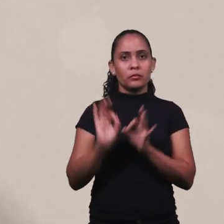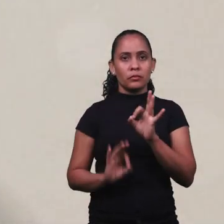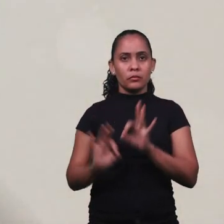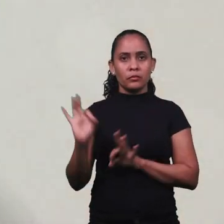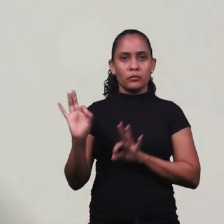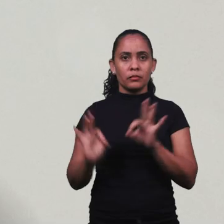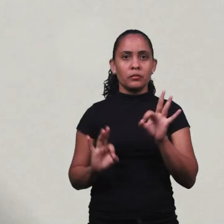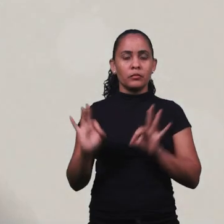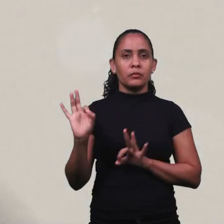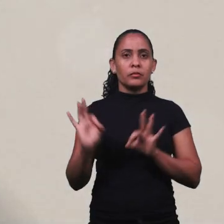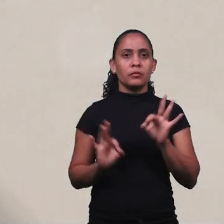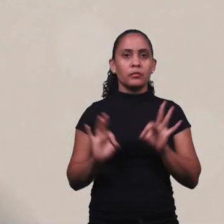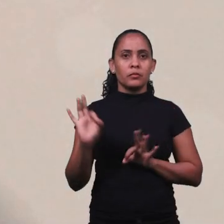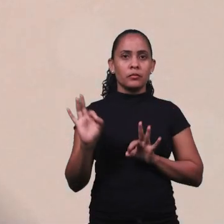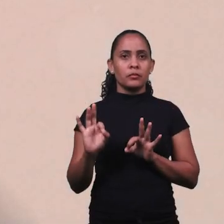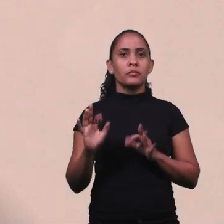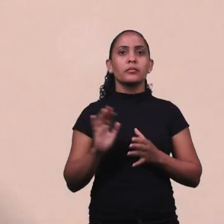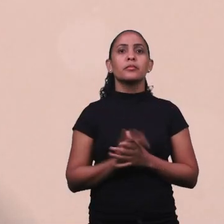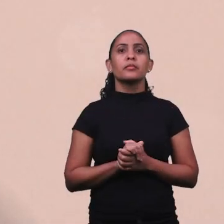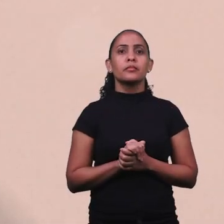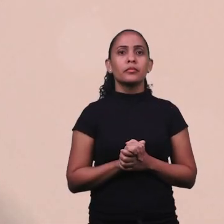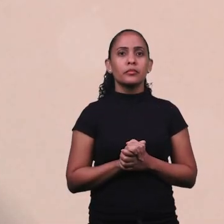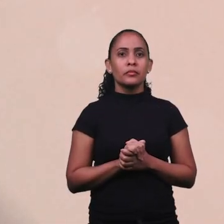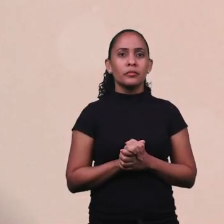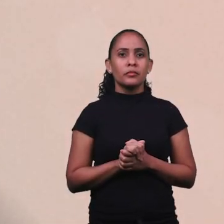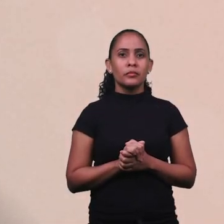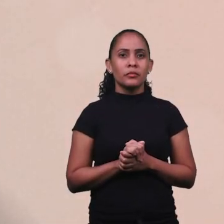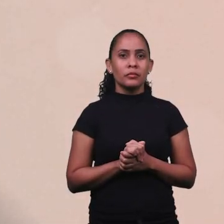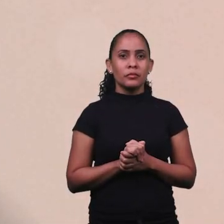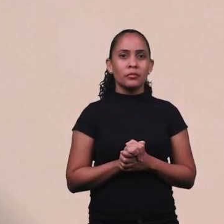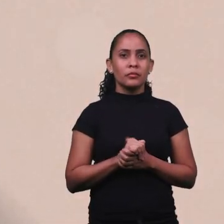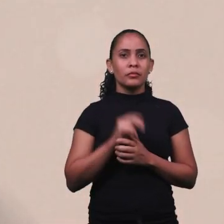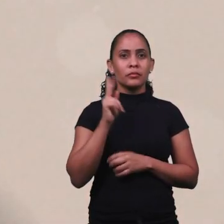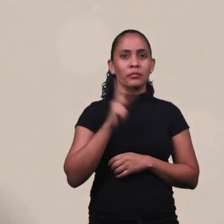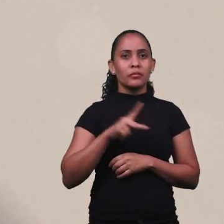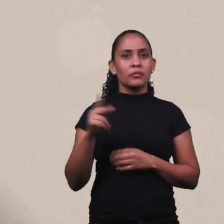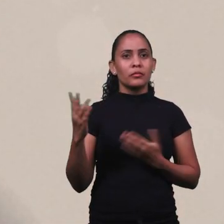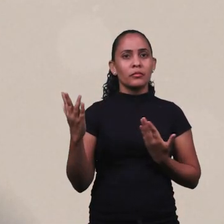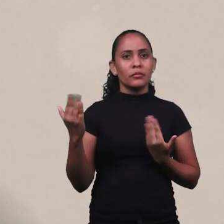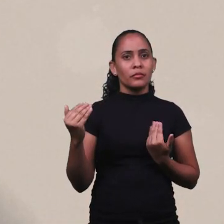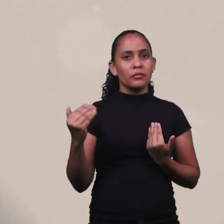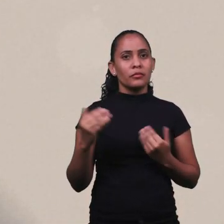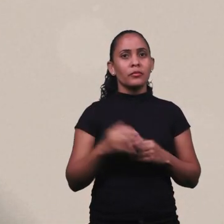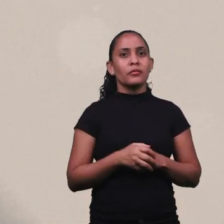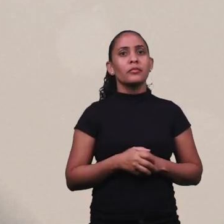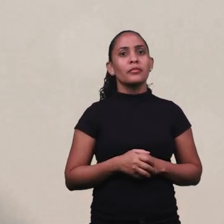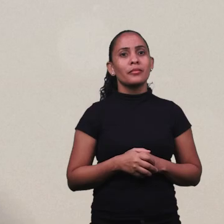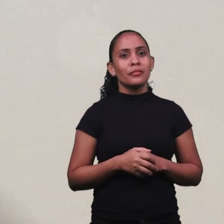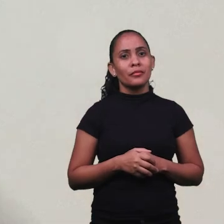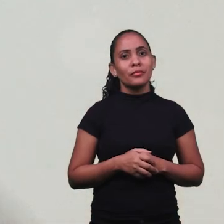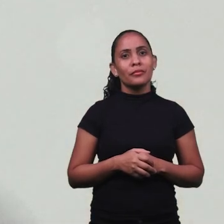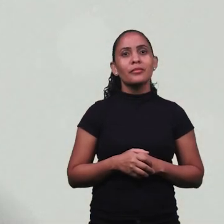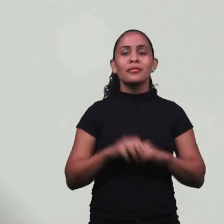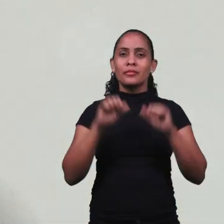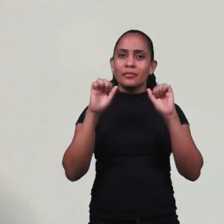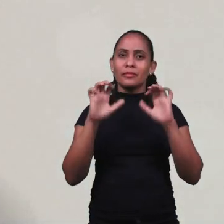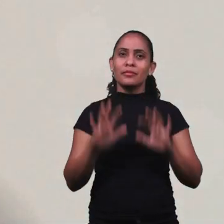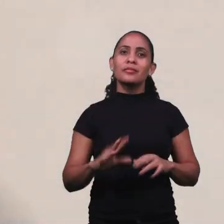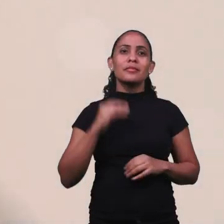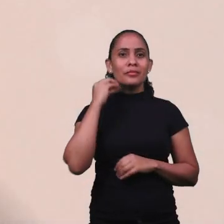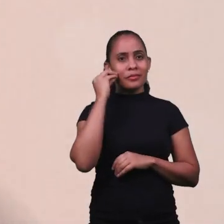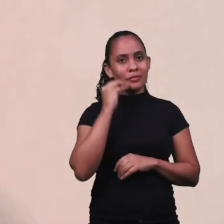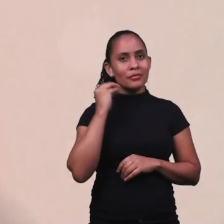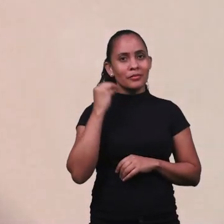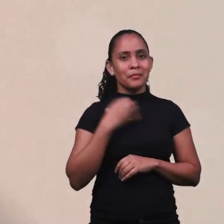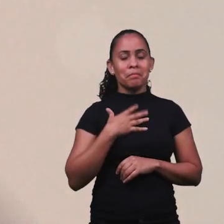os vasos, junto com as irmãs. Eu fui professora de jovens. E essa é a minha experiência. Eu